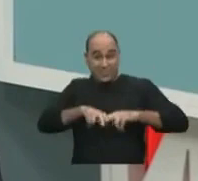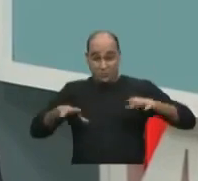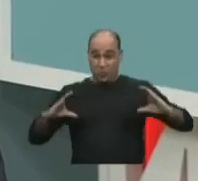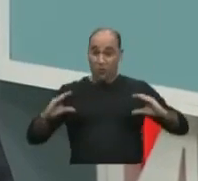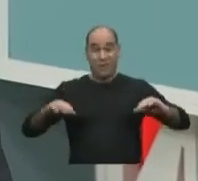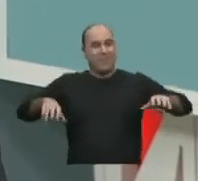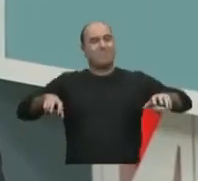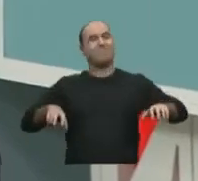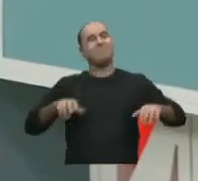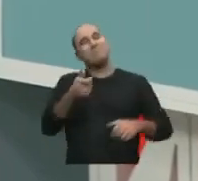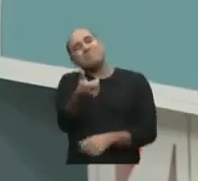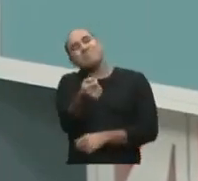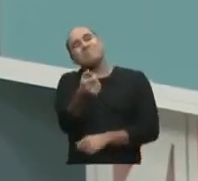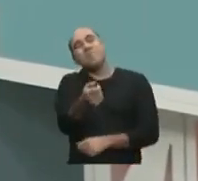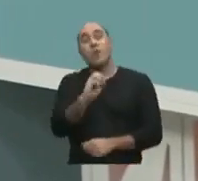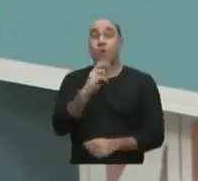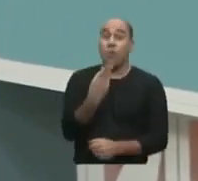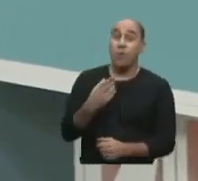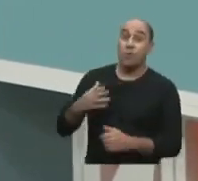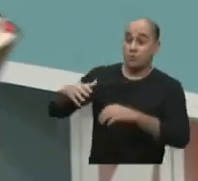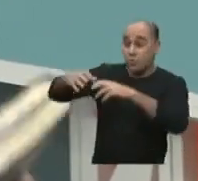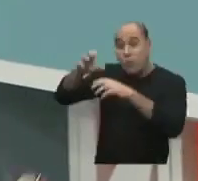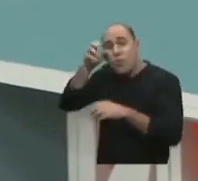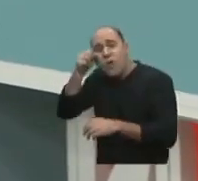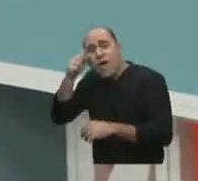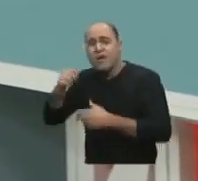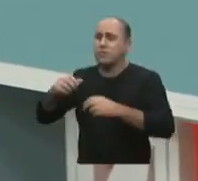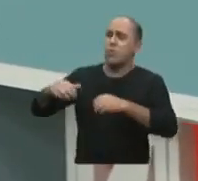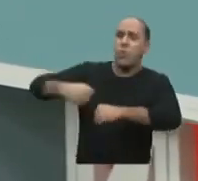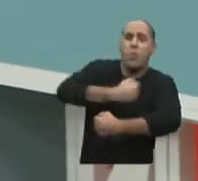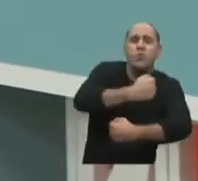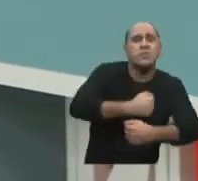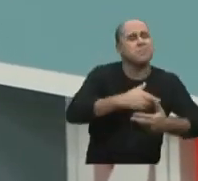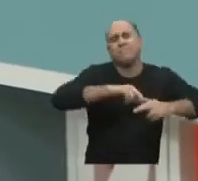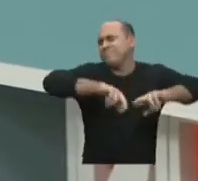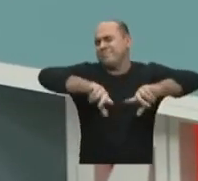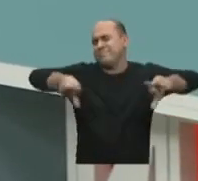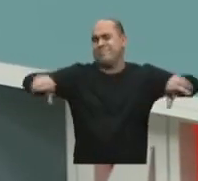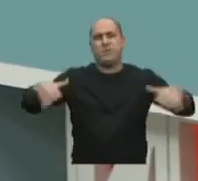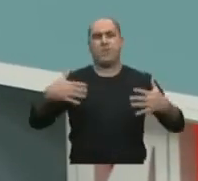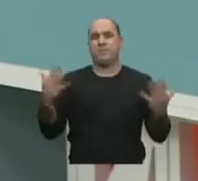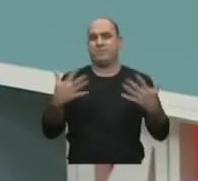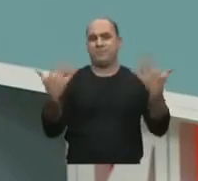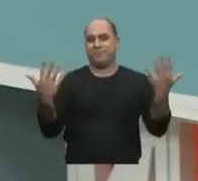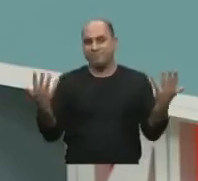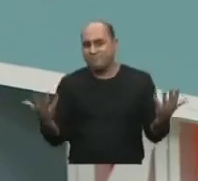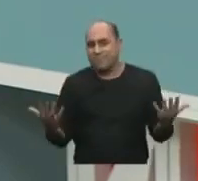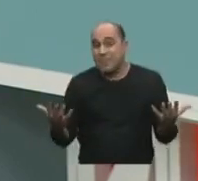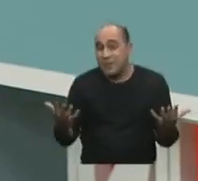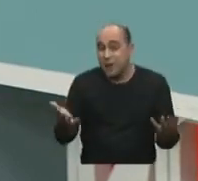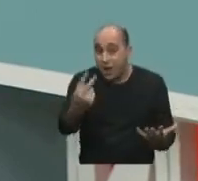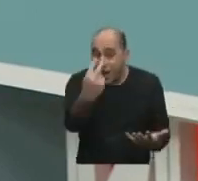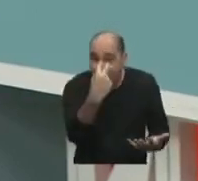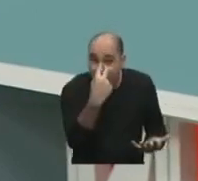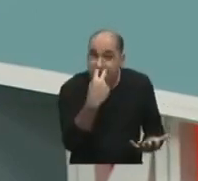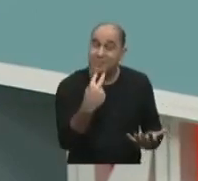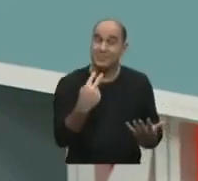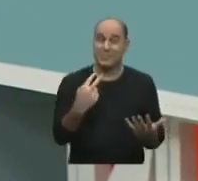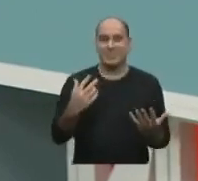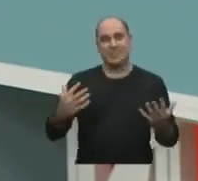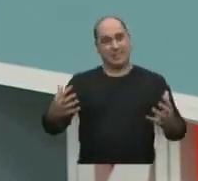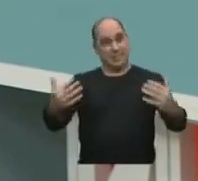sua casa, na sala, ou no quarto, ou na cozinha, não importa. Presta atenção agora, aumenta o volume do rádio, aumenta o volume da